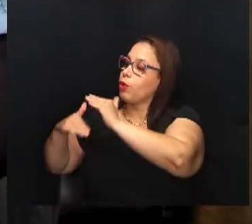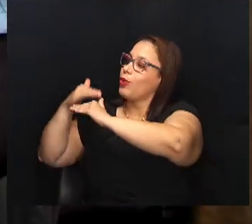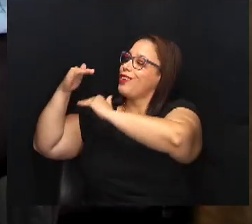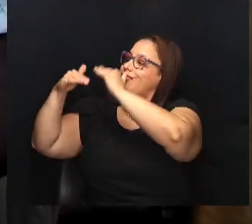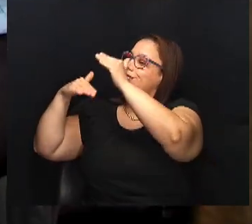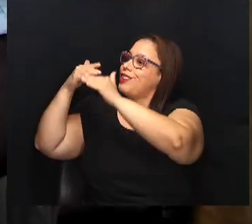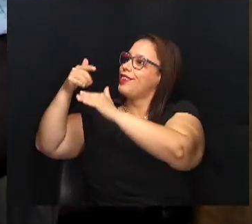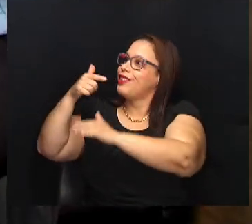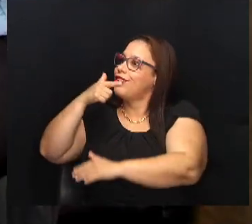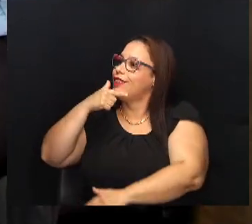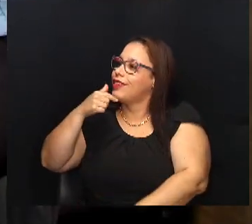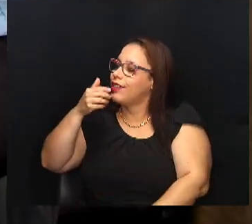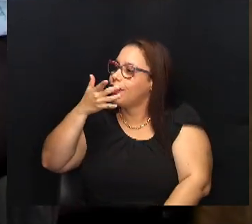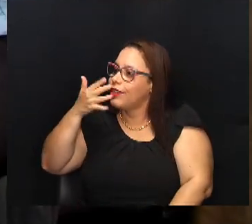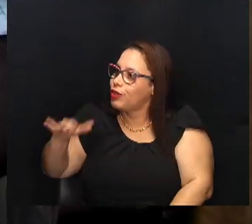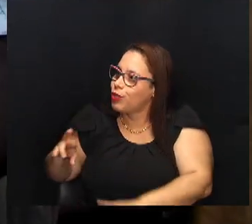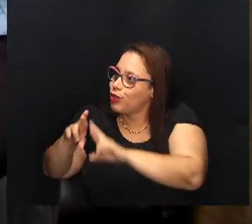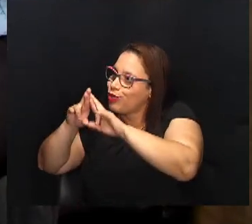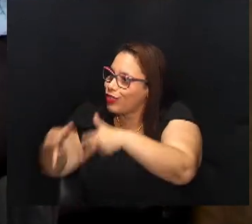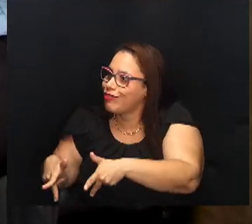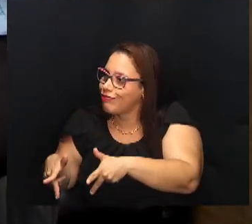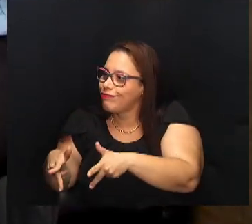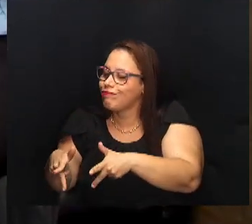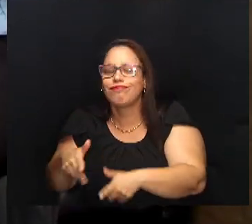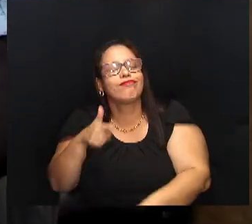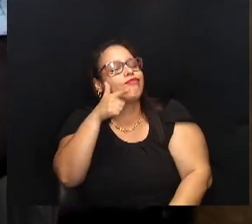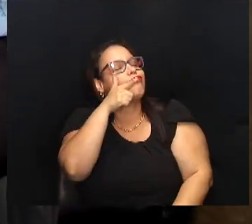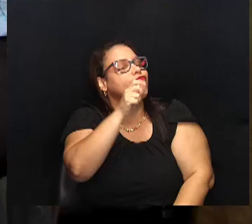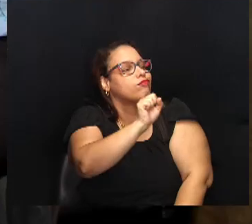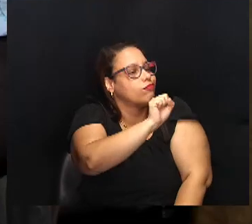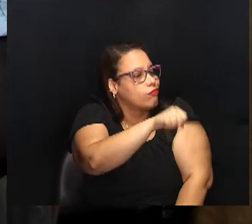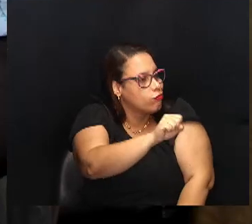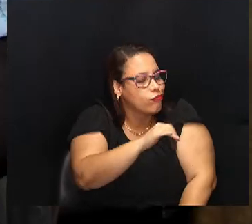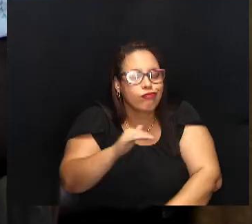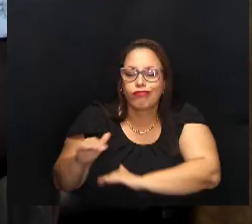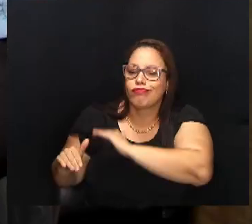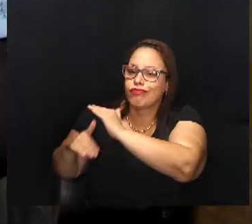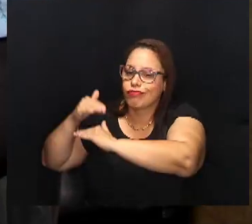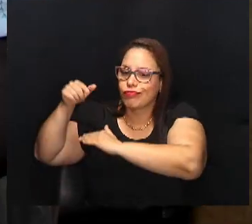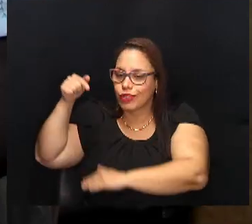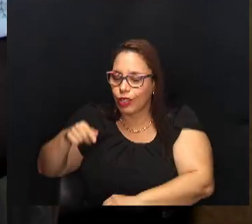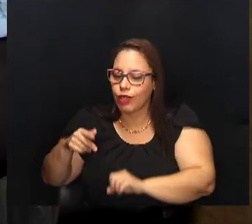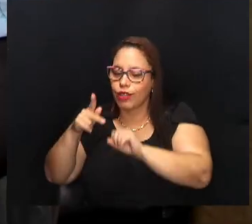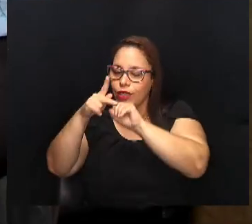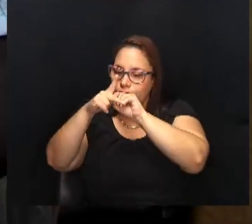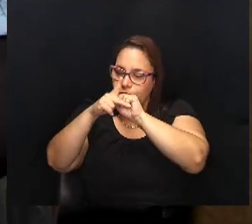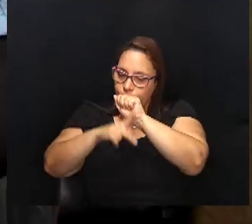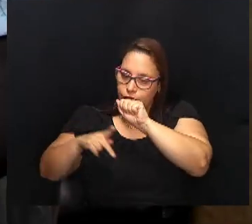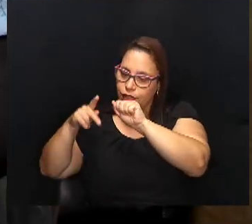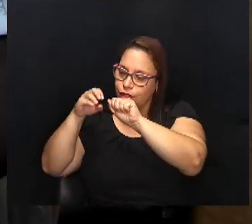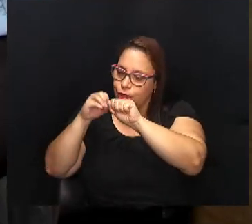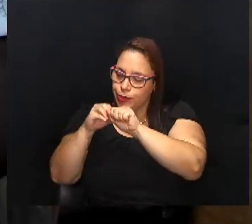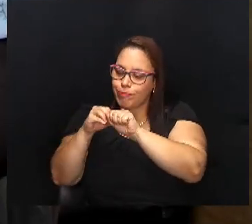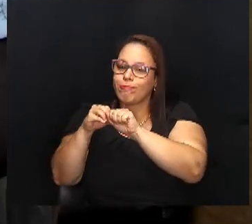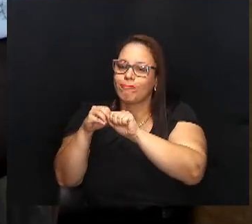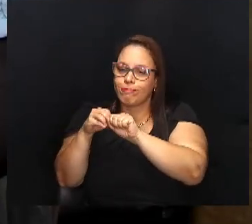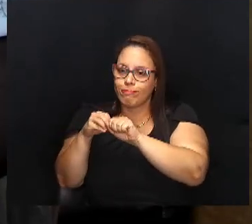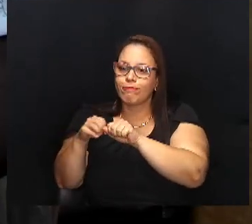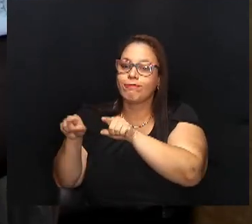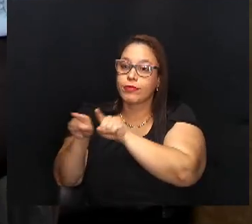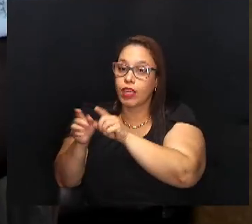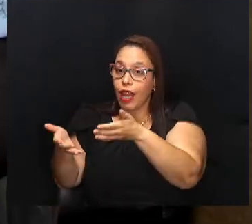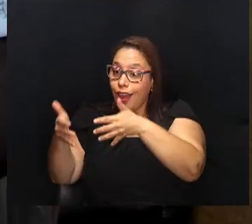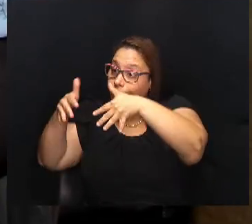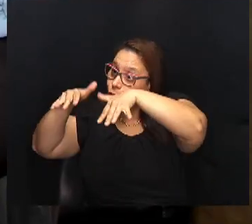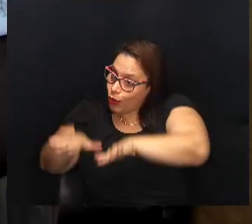dele foi diferente, né? Sim. Que ele conseguiu se desenvolver através aqui do projeto, através das atividades, Sim. a